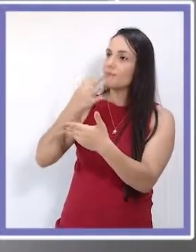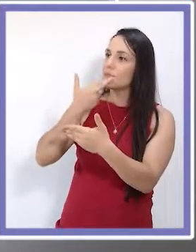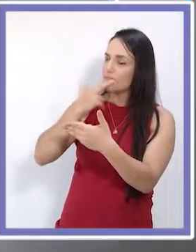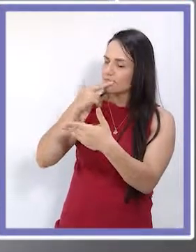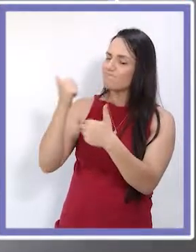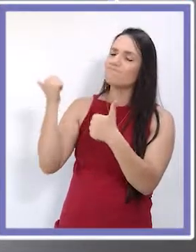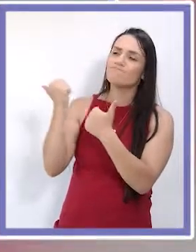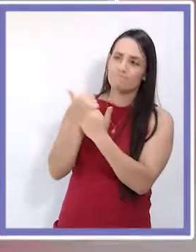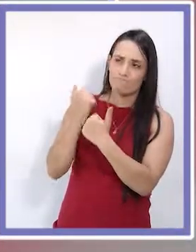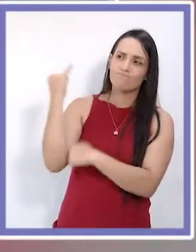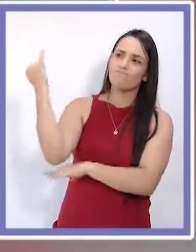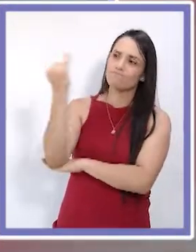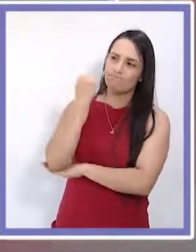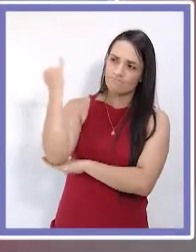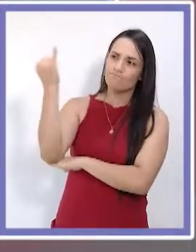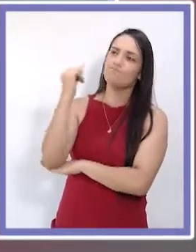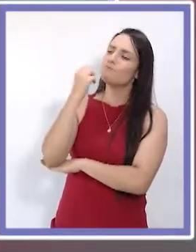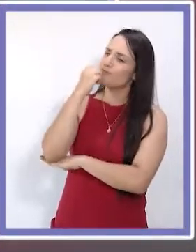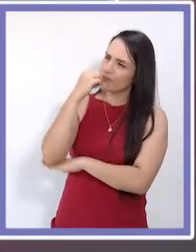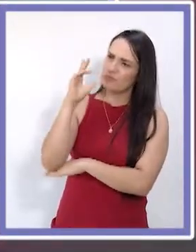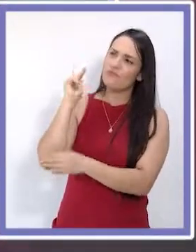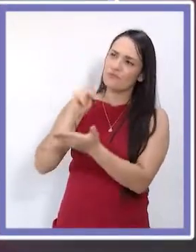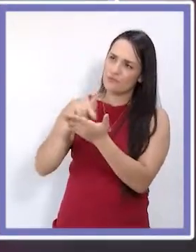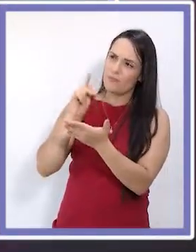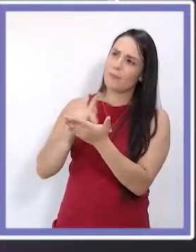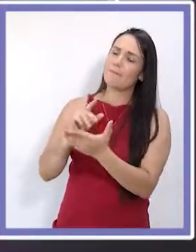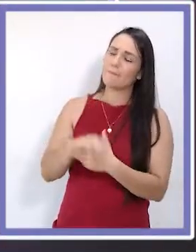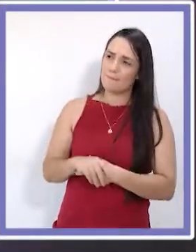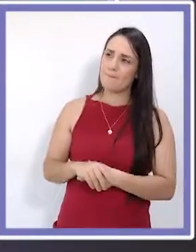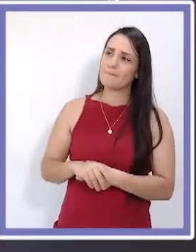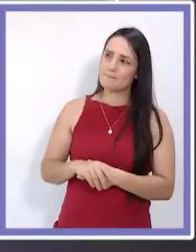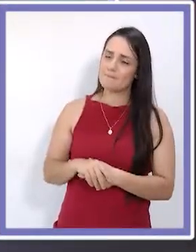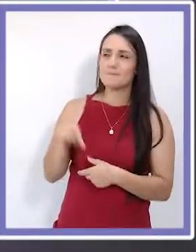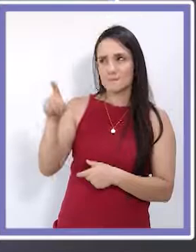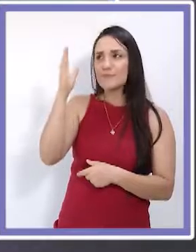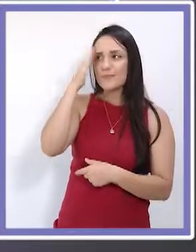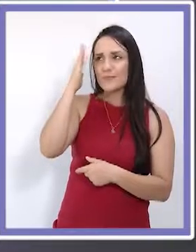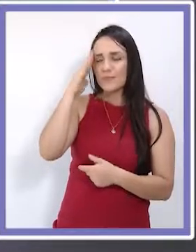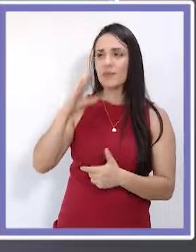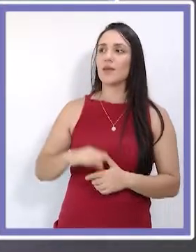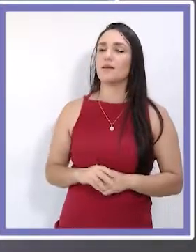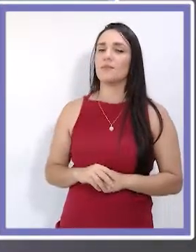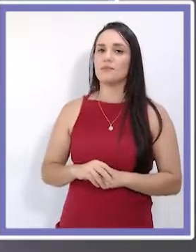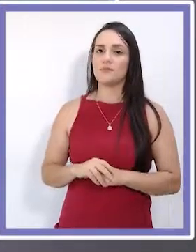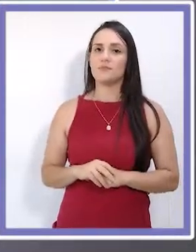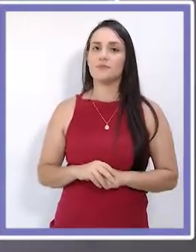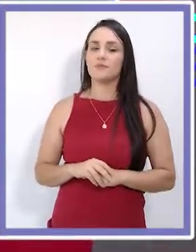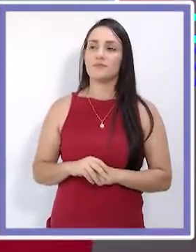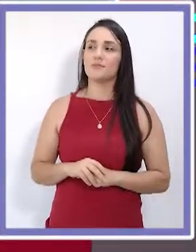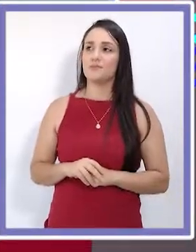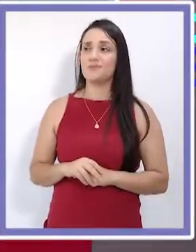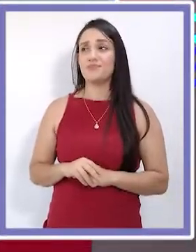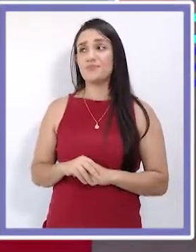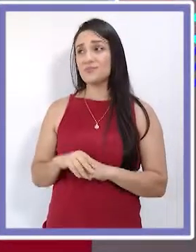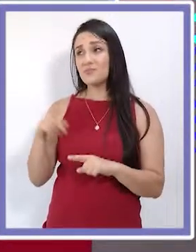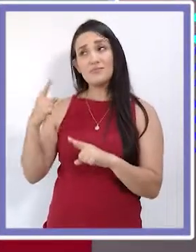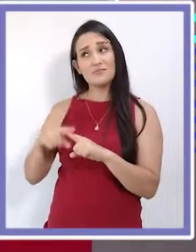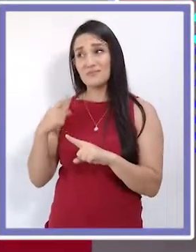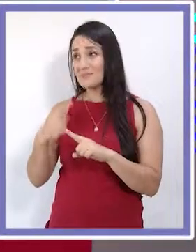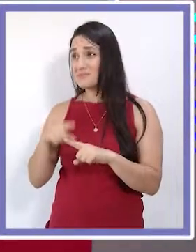esse apoio muito bom para a gente. É muito importante isso, deputado, quero que o senhor fique sabendo disso, né? Porque a